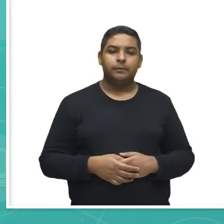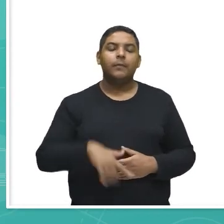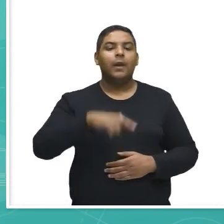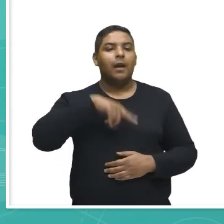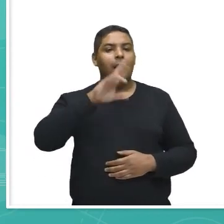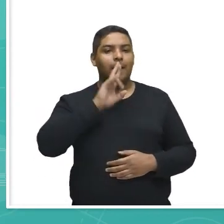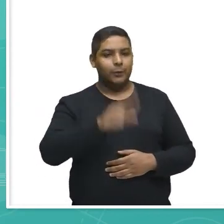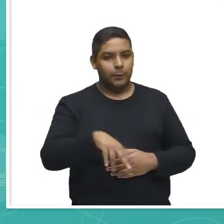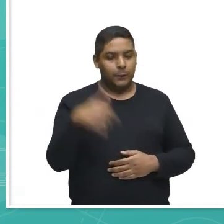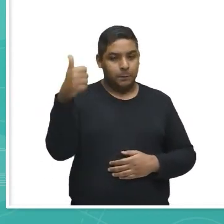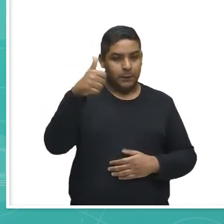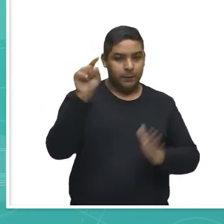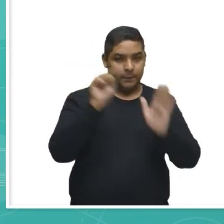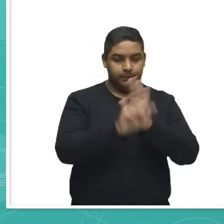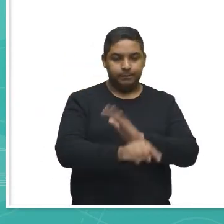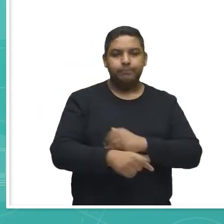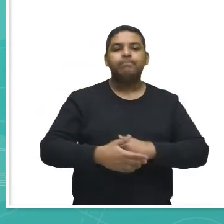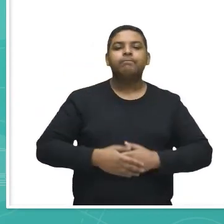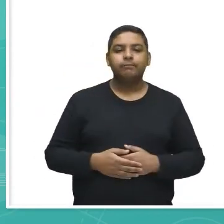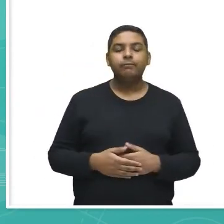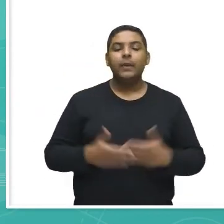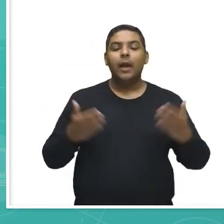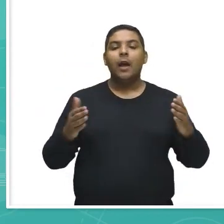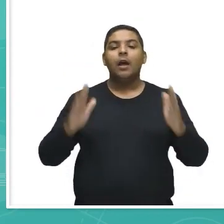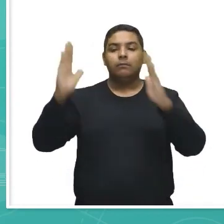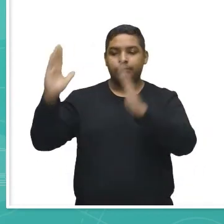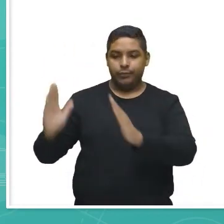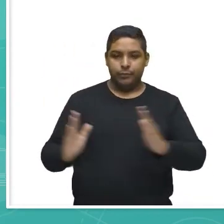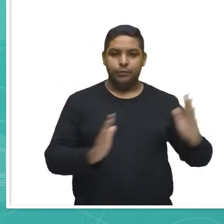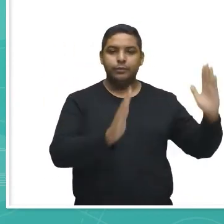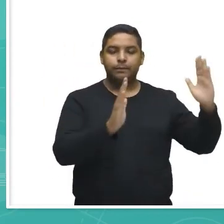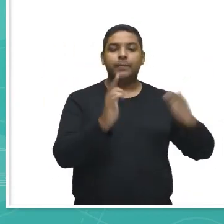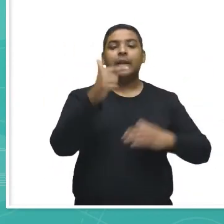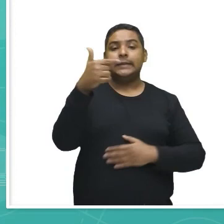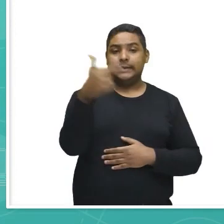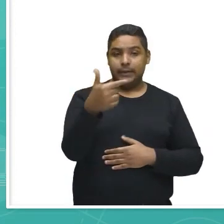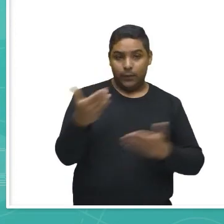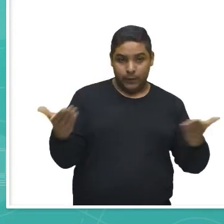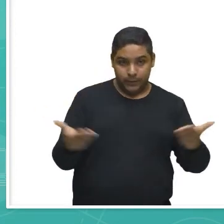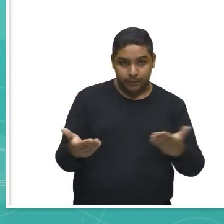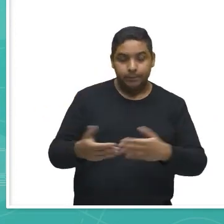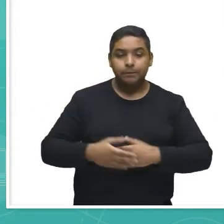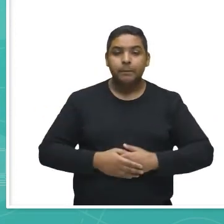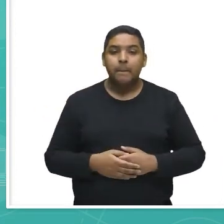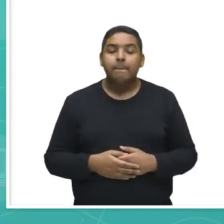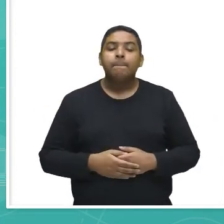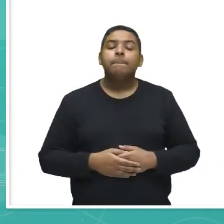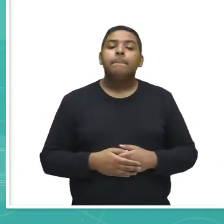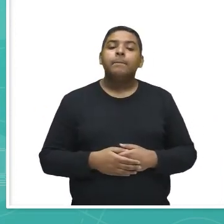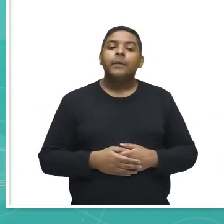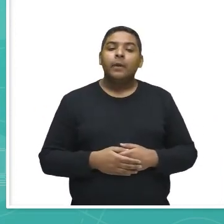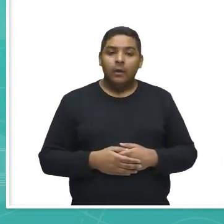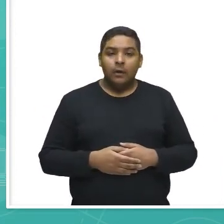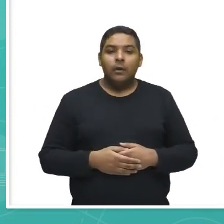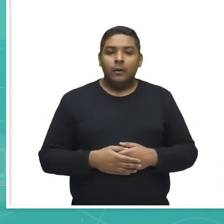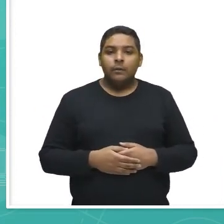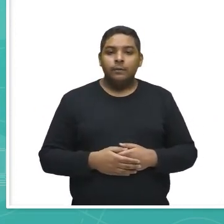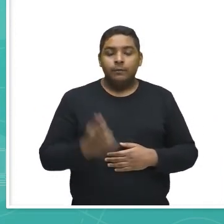da nossa primeira questão. E a segunda questão, a gente vai verificar que, com base em seus